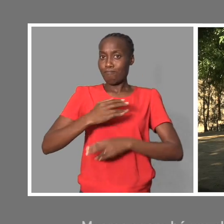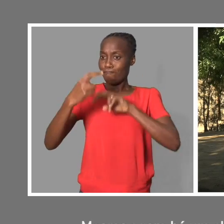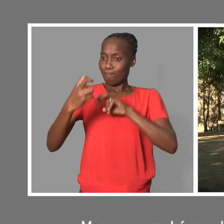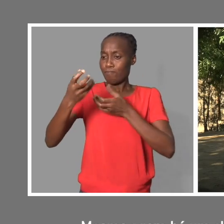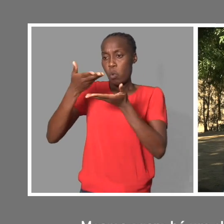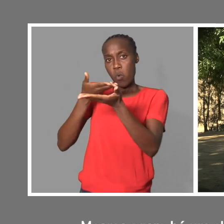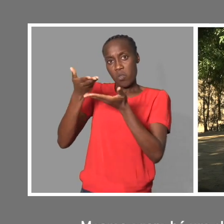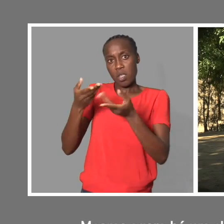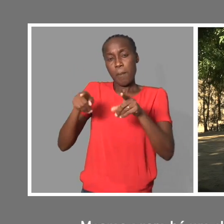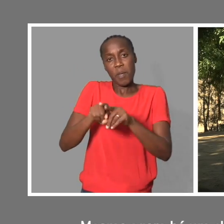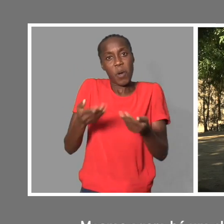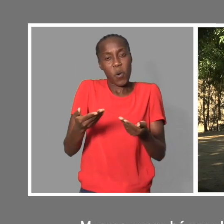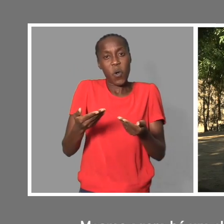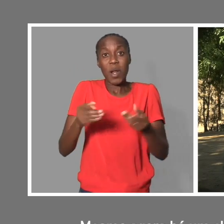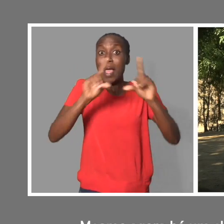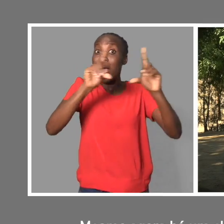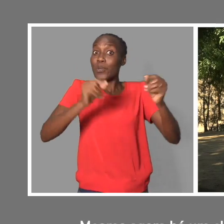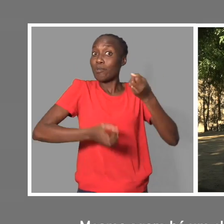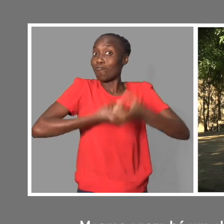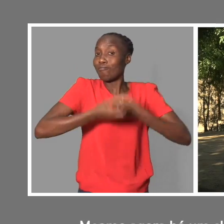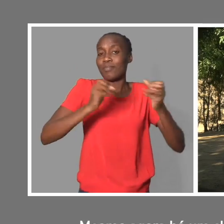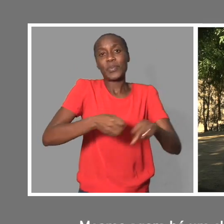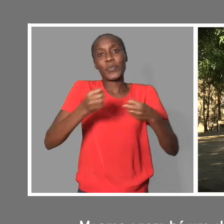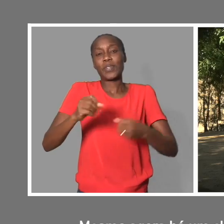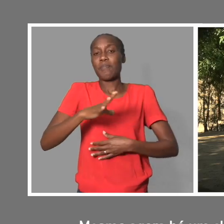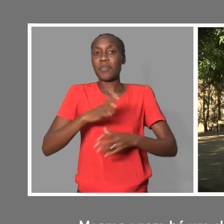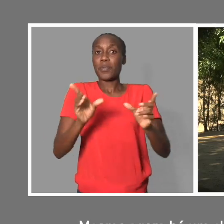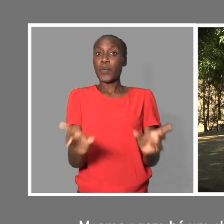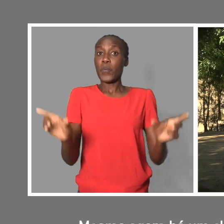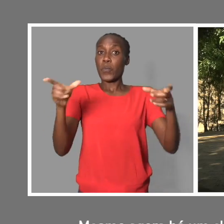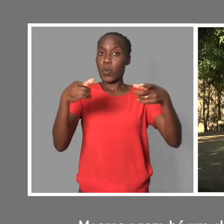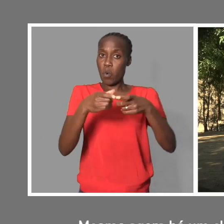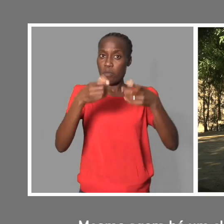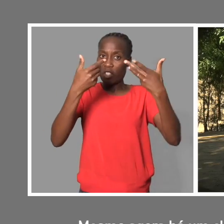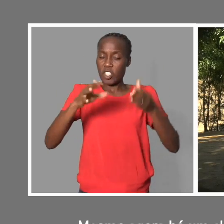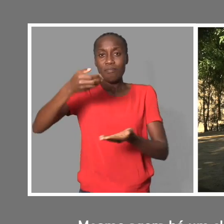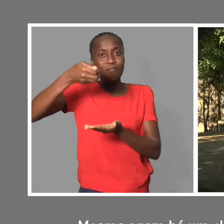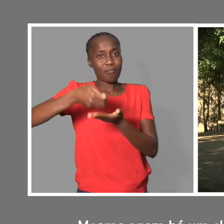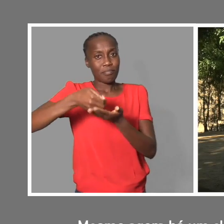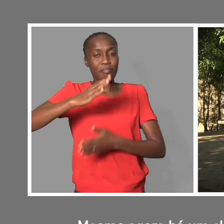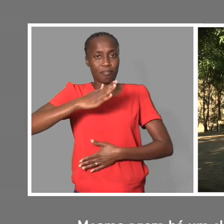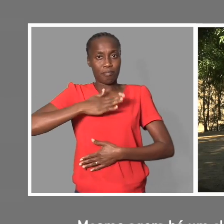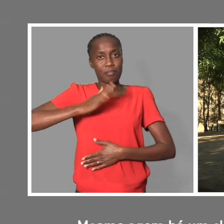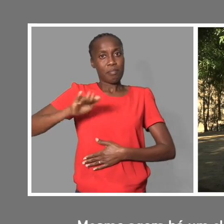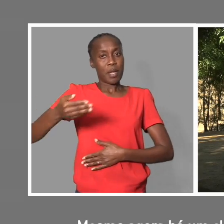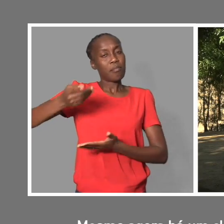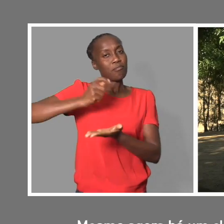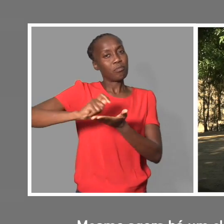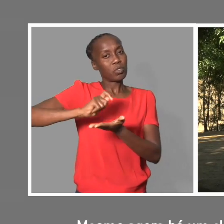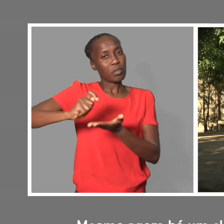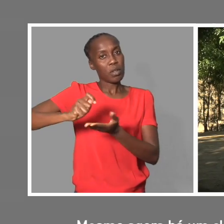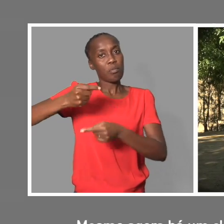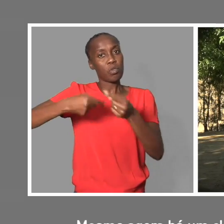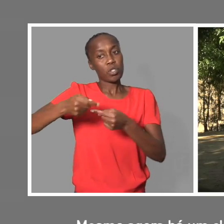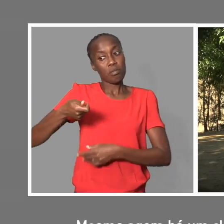mesmo agora, só não vou dizer o que é, há um clube que me pediu para que elaborasse um projeto. Eles